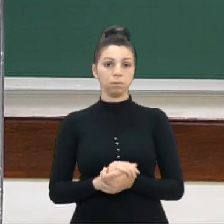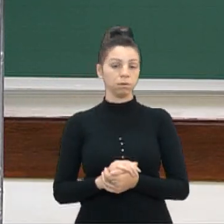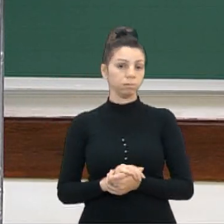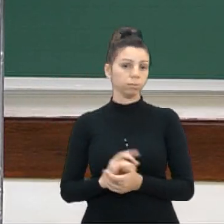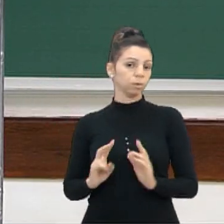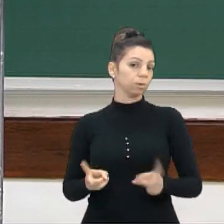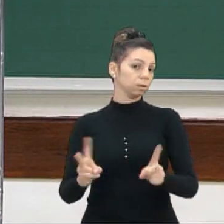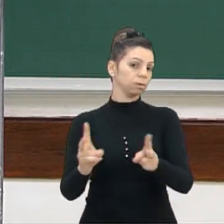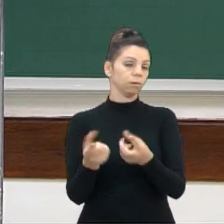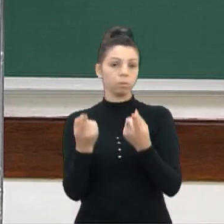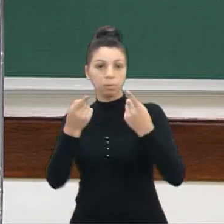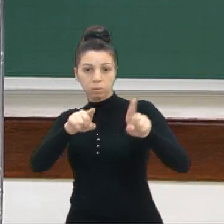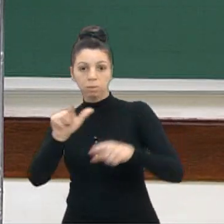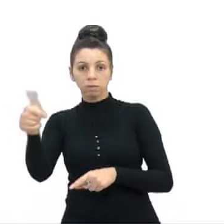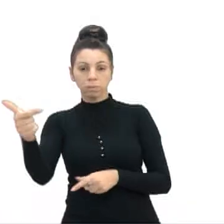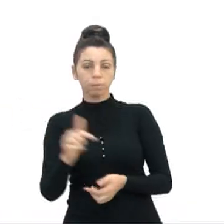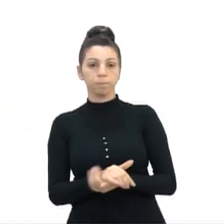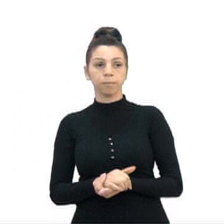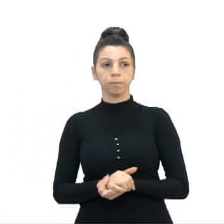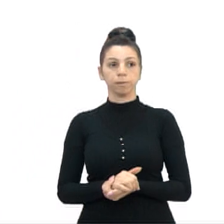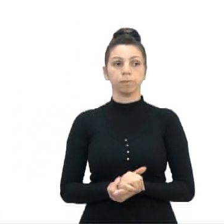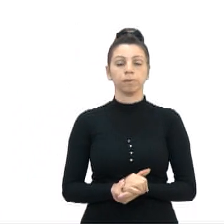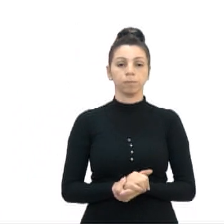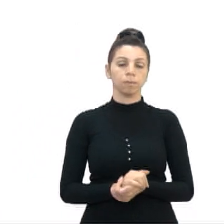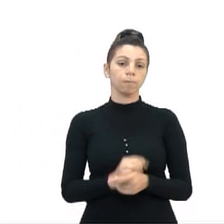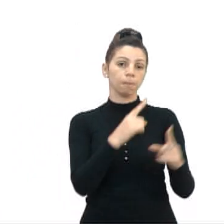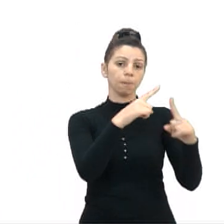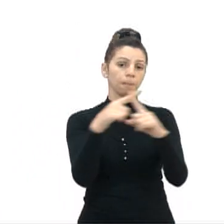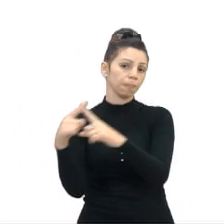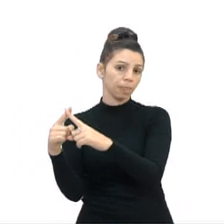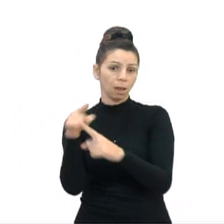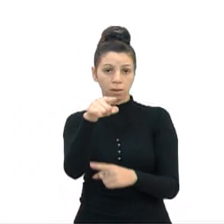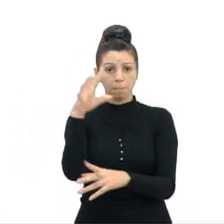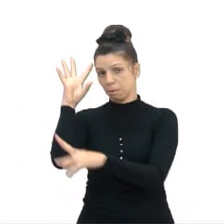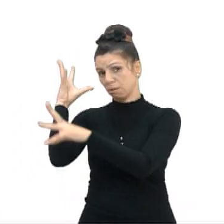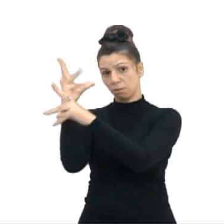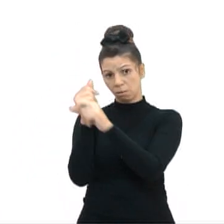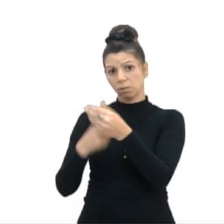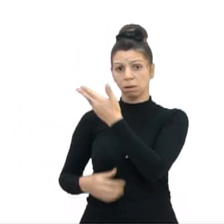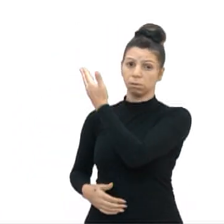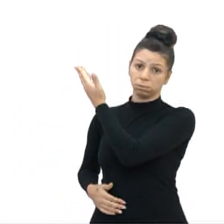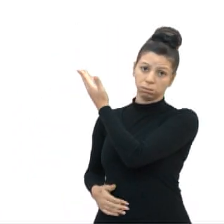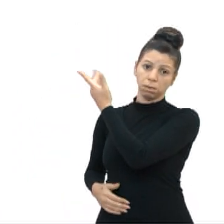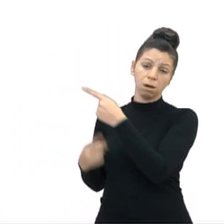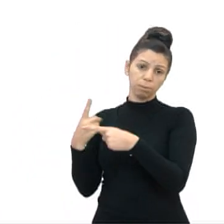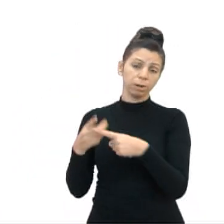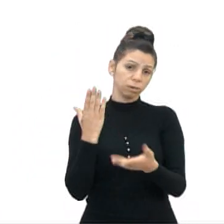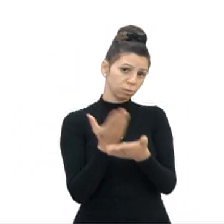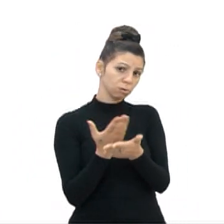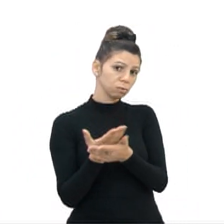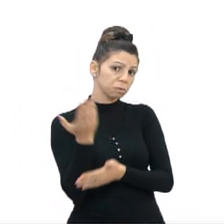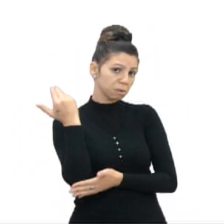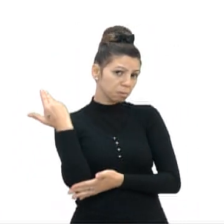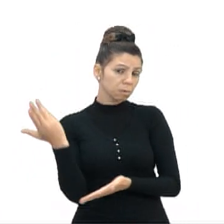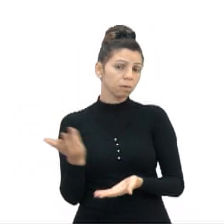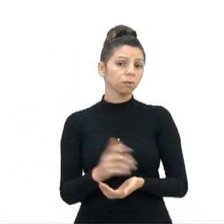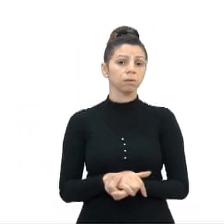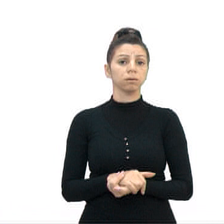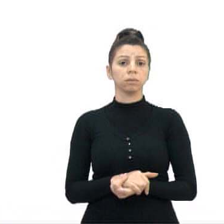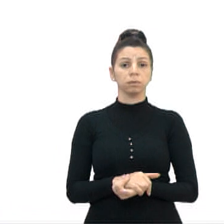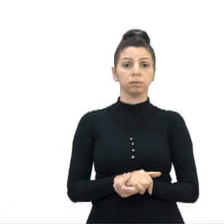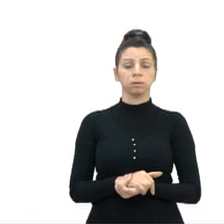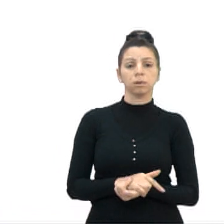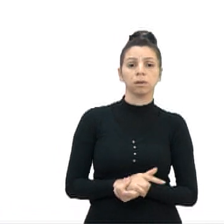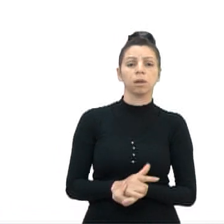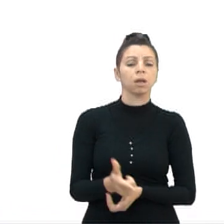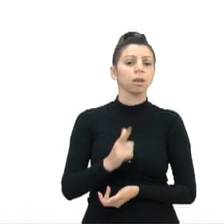Outro desafio, efetue as multiplicações. Isso é para recordar, né? Porque nós já vimos na aula passada. Eu tenho aqui